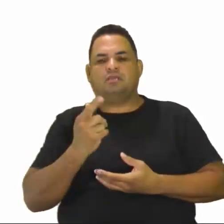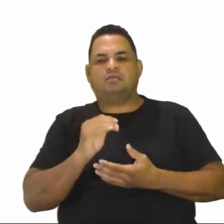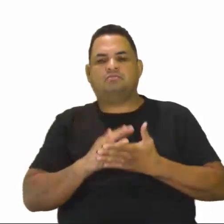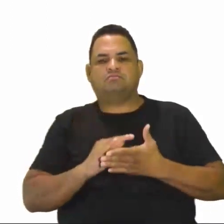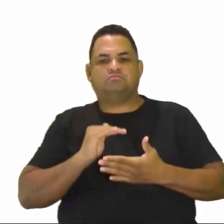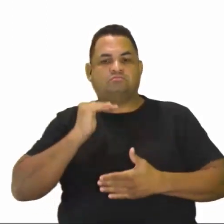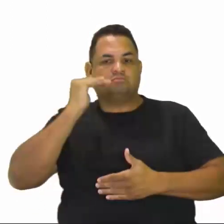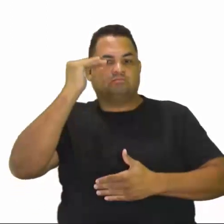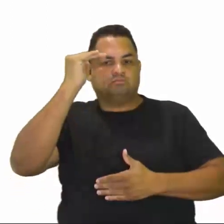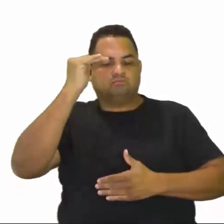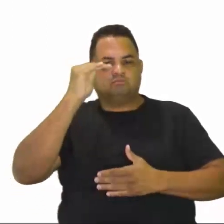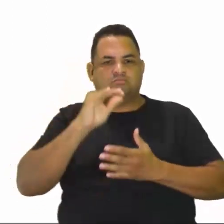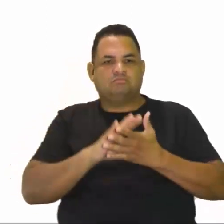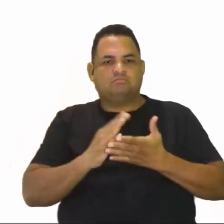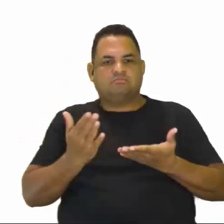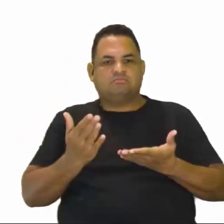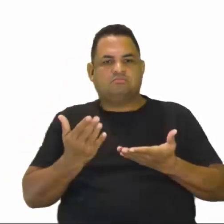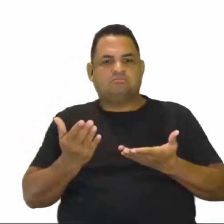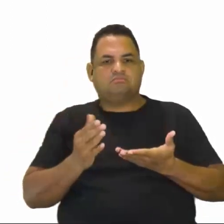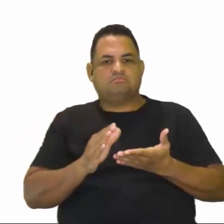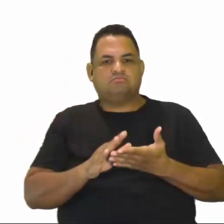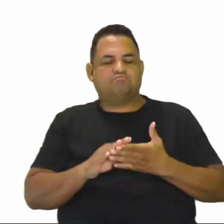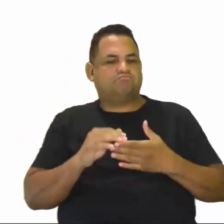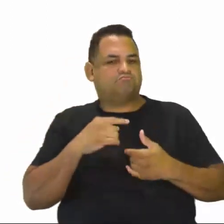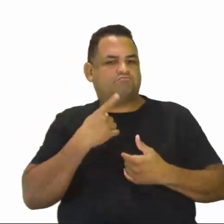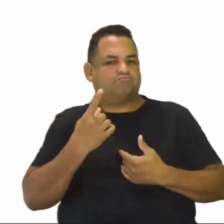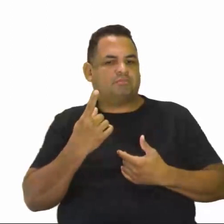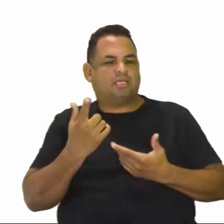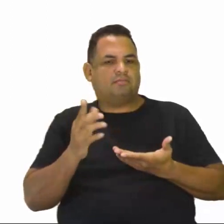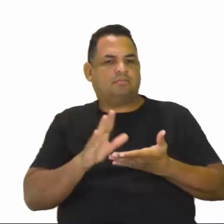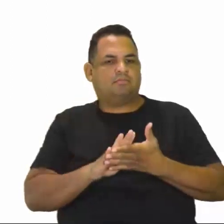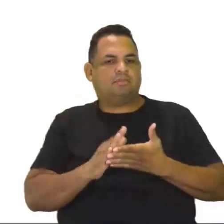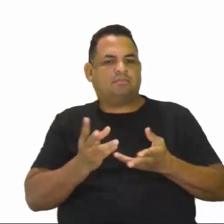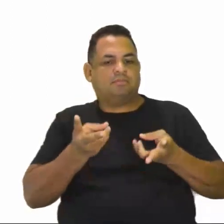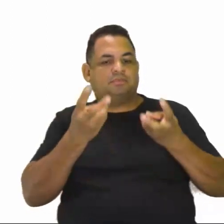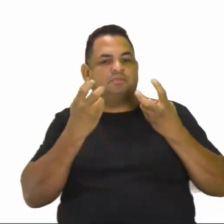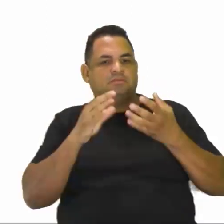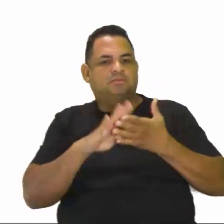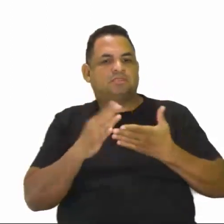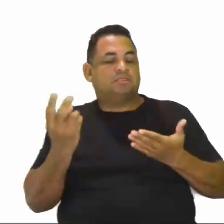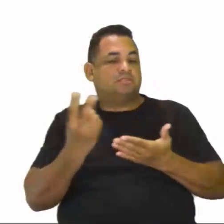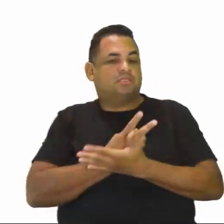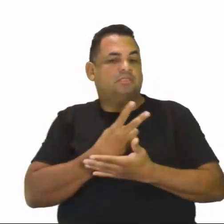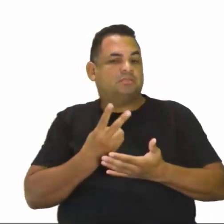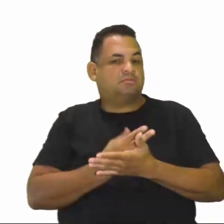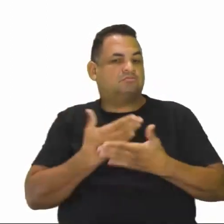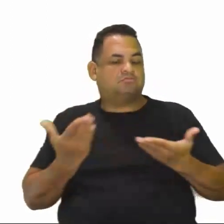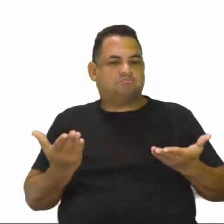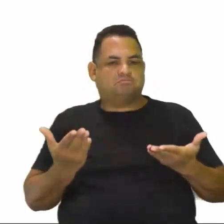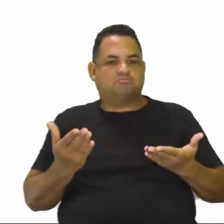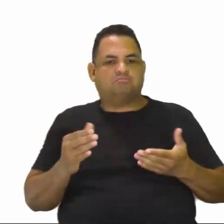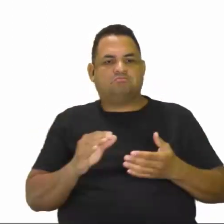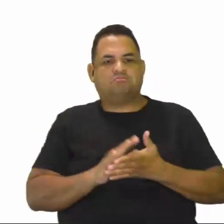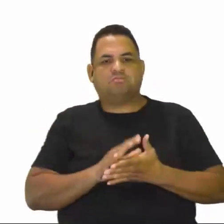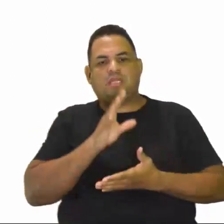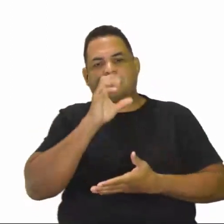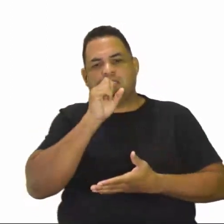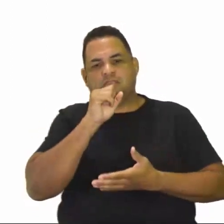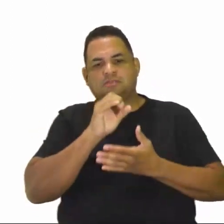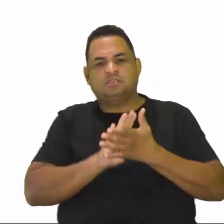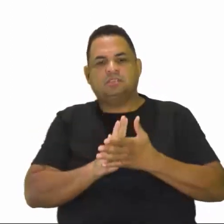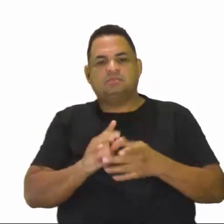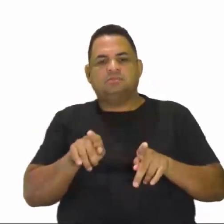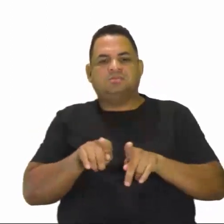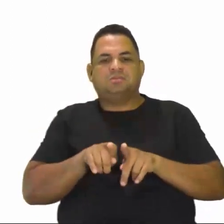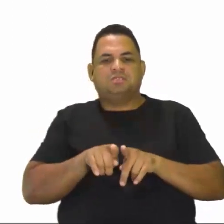bem acima disso, dificilmente ele serviria para eu poder identificar essa fraude. A mesma coisa aqui no alaranjado de